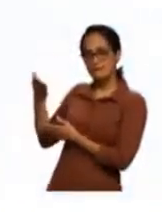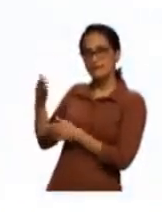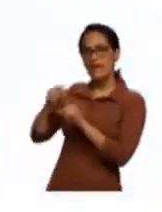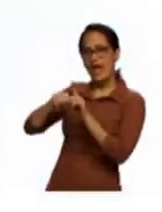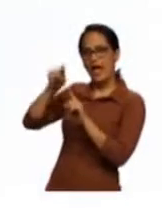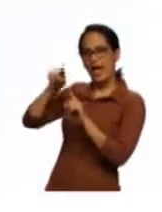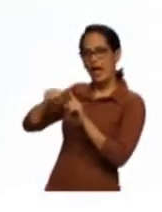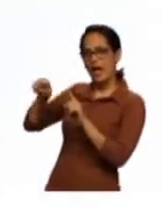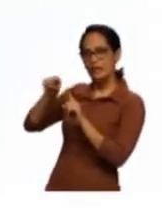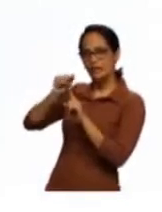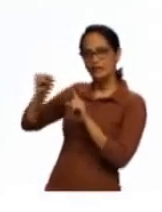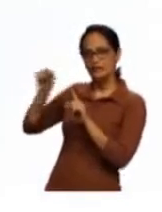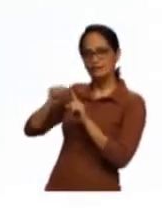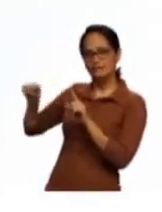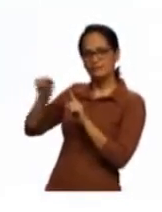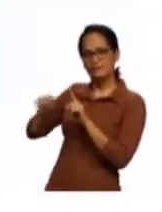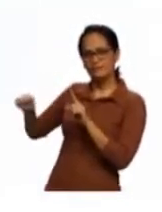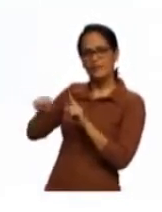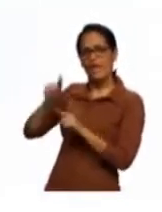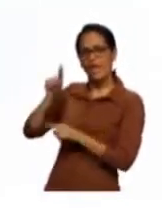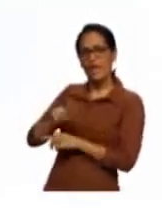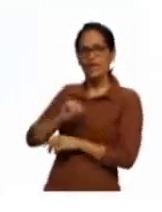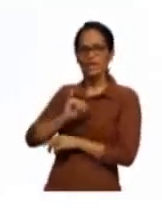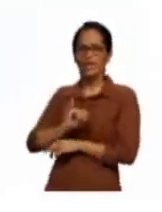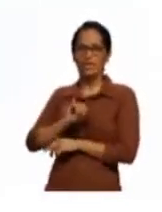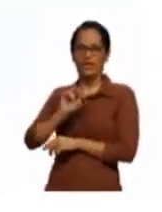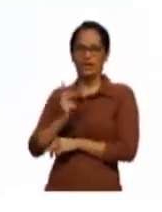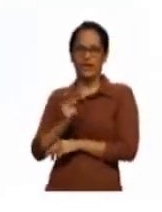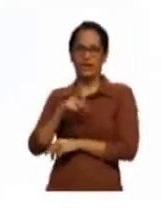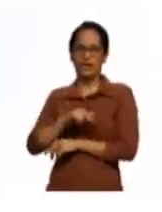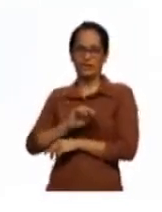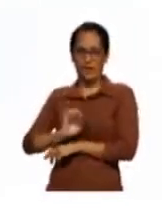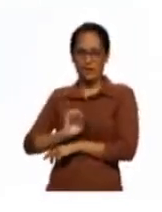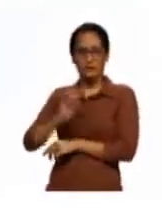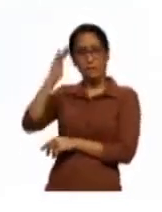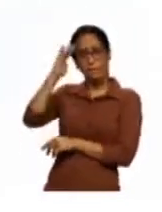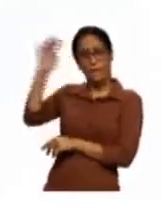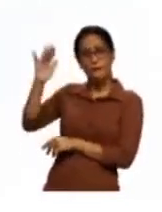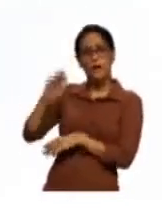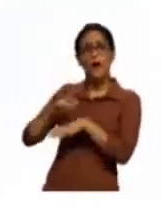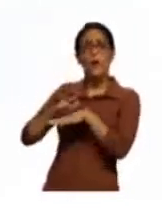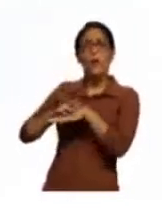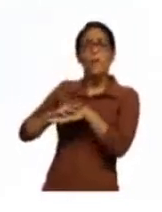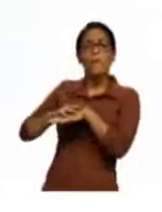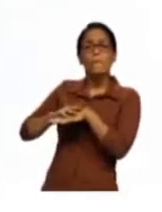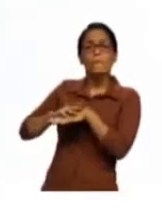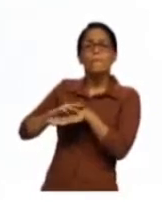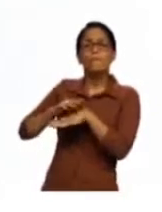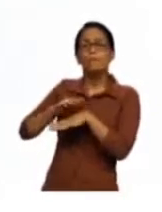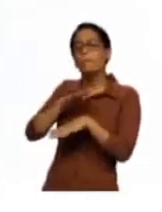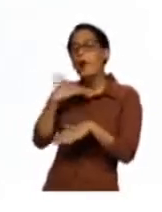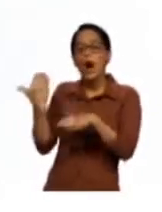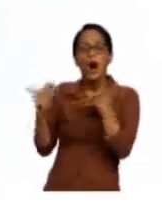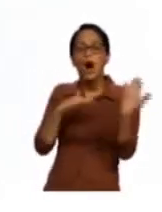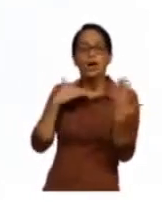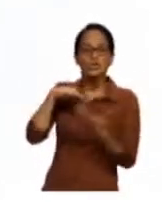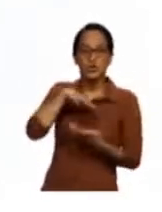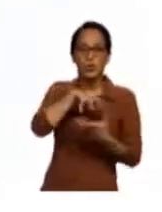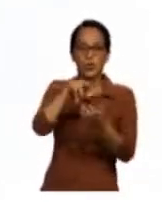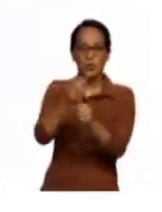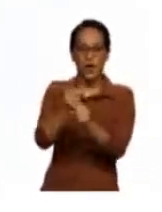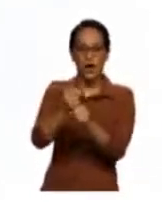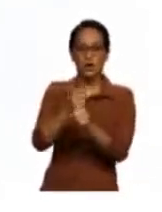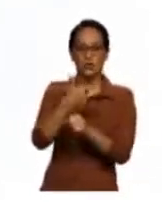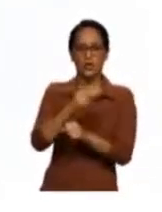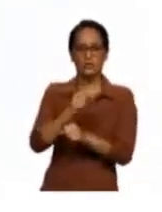gráfico é do IHME, que fala as principais causas de morte no mundo em 2016. Reparem,